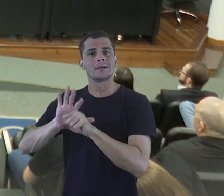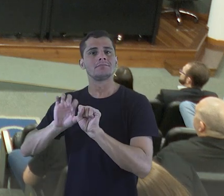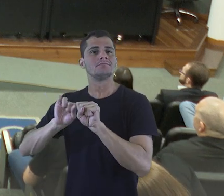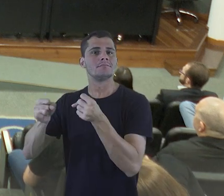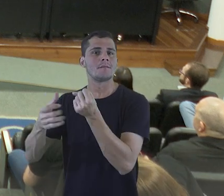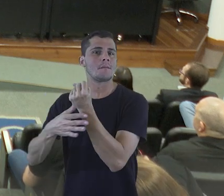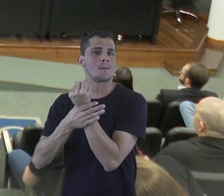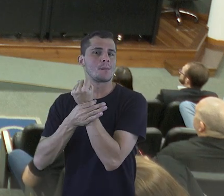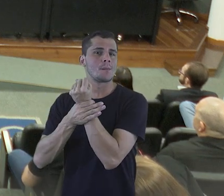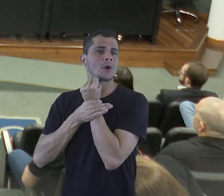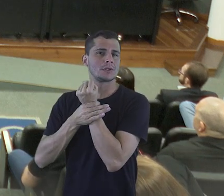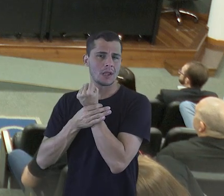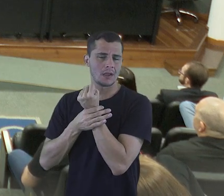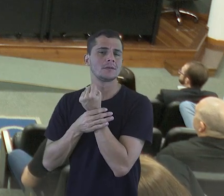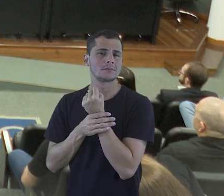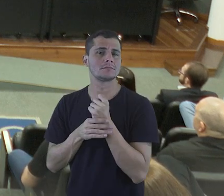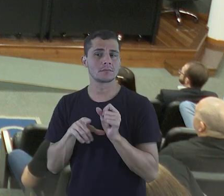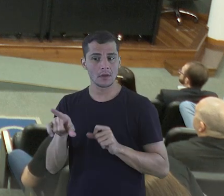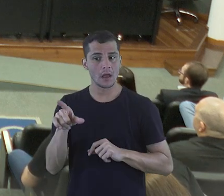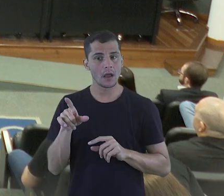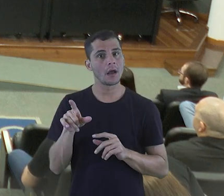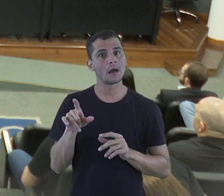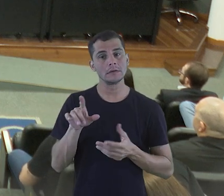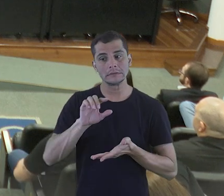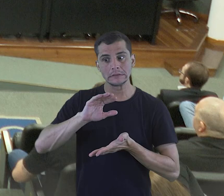né acabou o tratamento